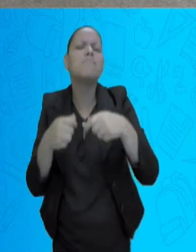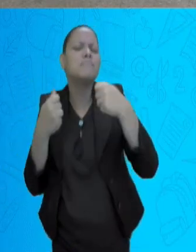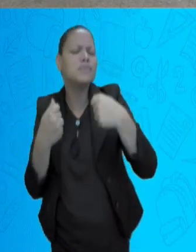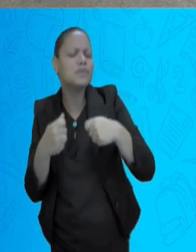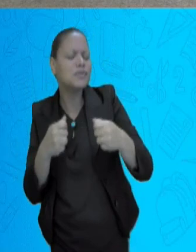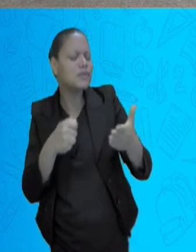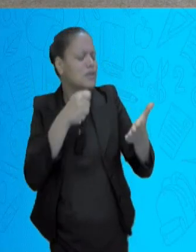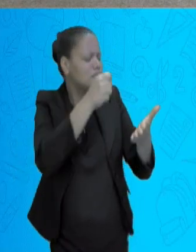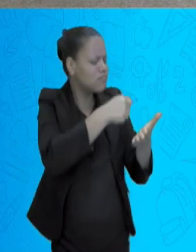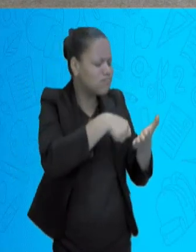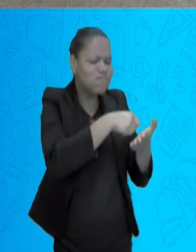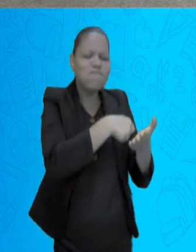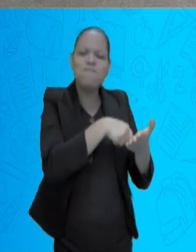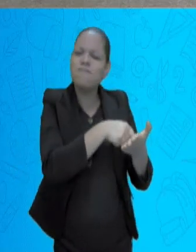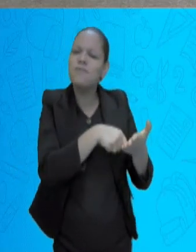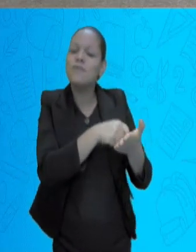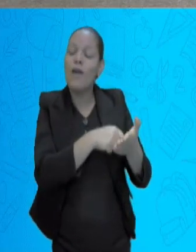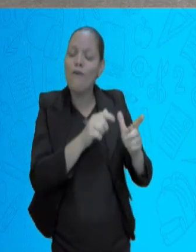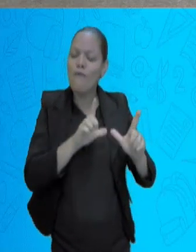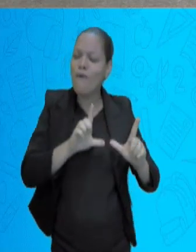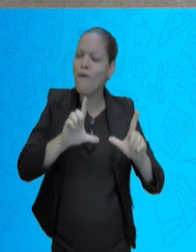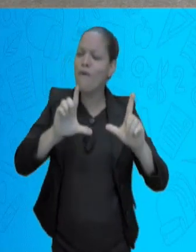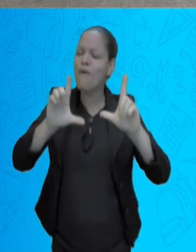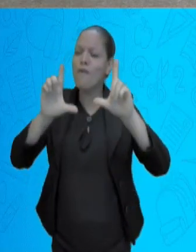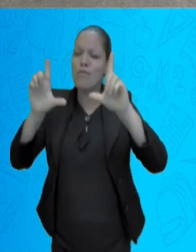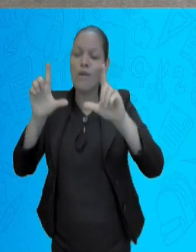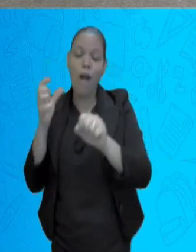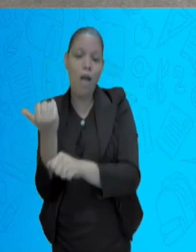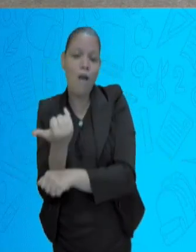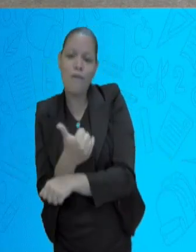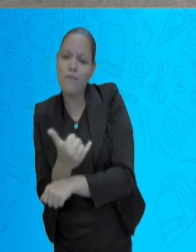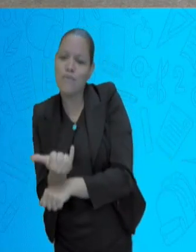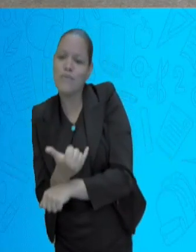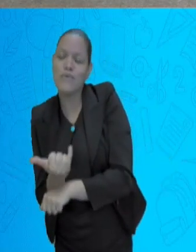Não deixe de se inscrever em nosso canal do